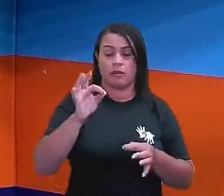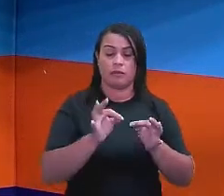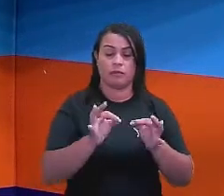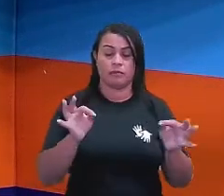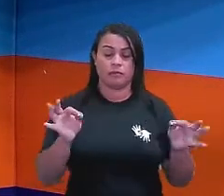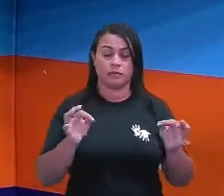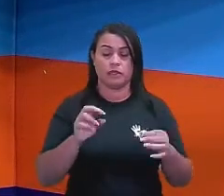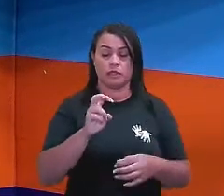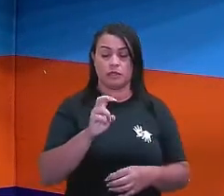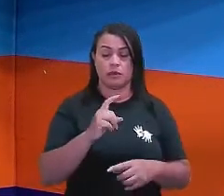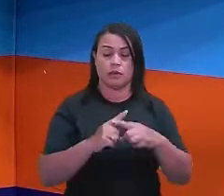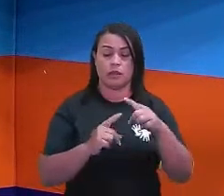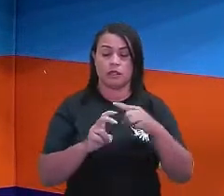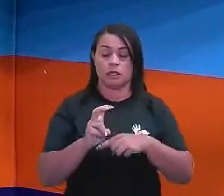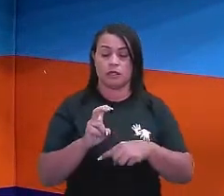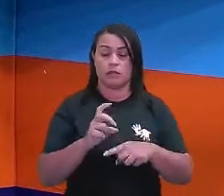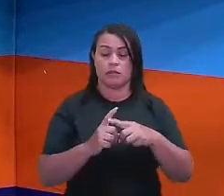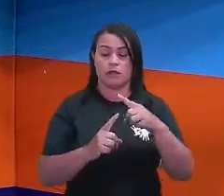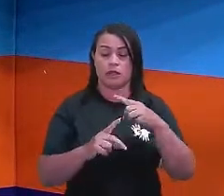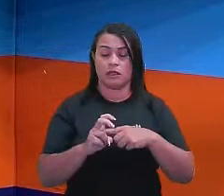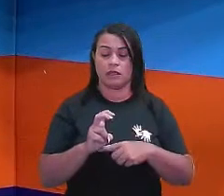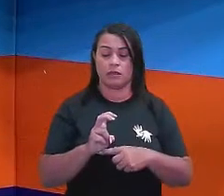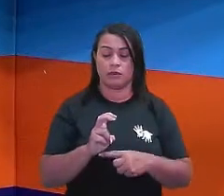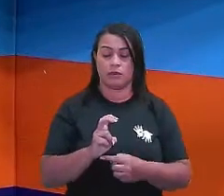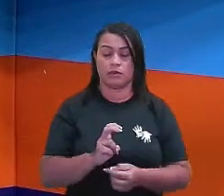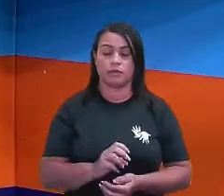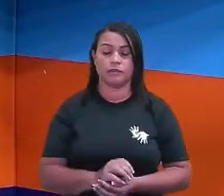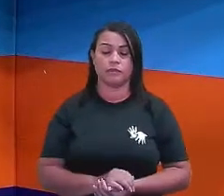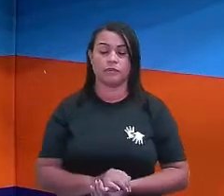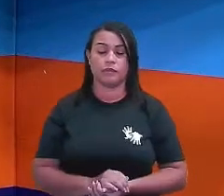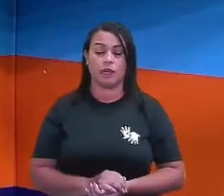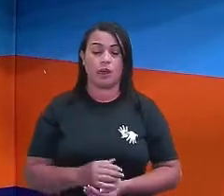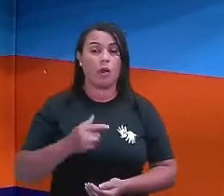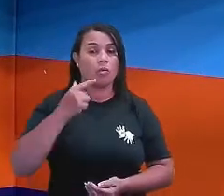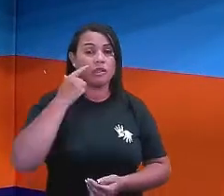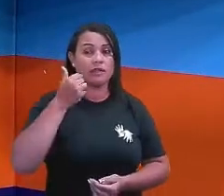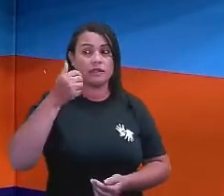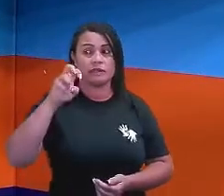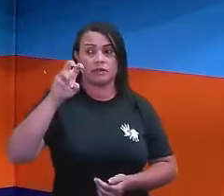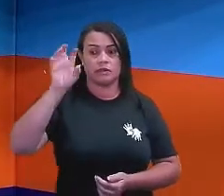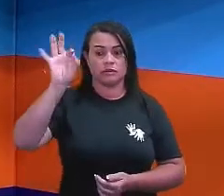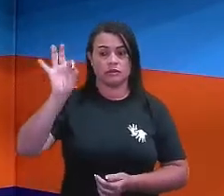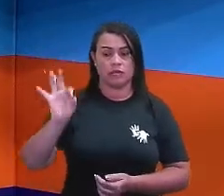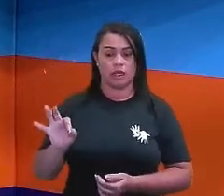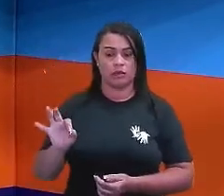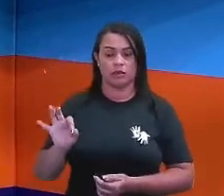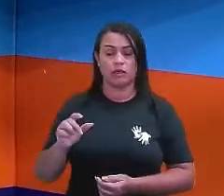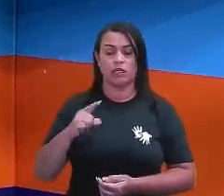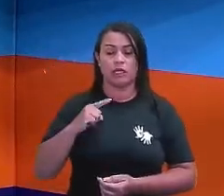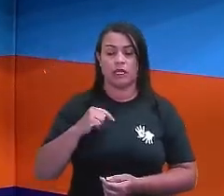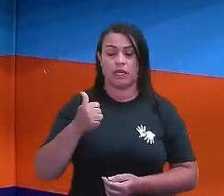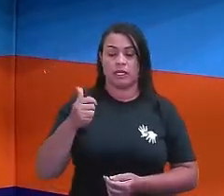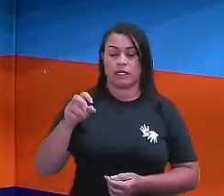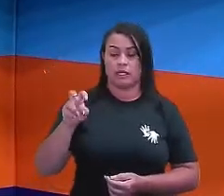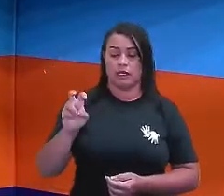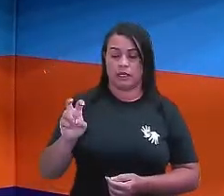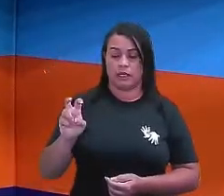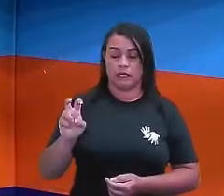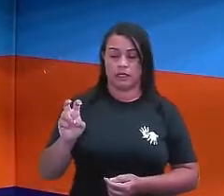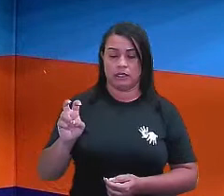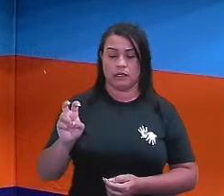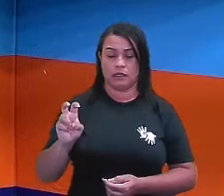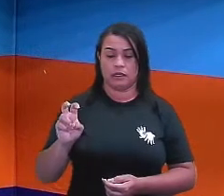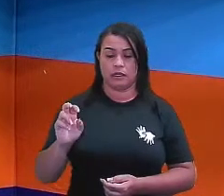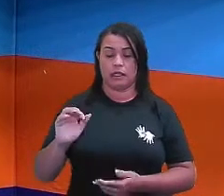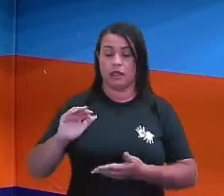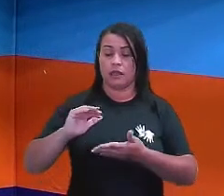5 mais 5. 3 vezes o número 5 vai dar 15. Então, o lado ficou 15. Se o lado ficou 15,